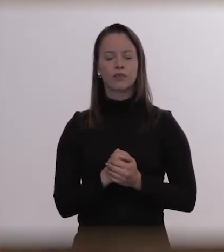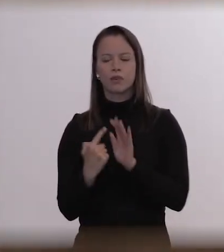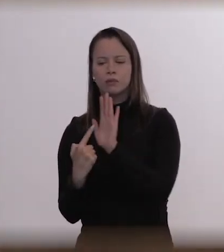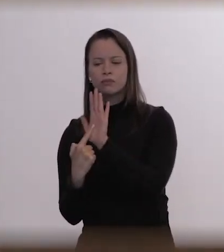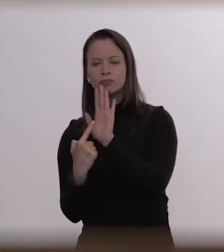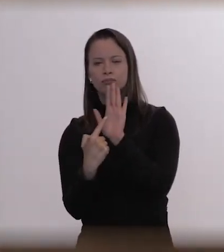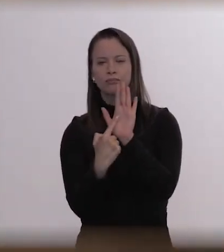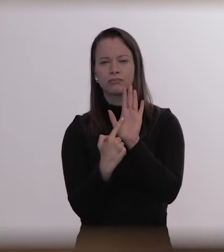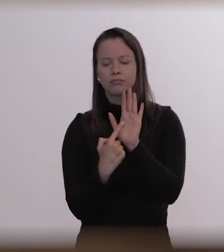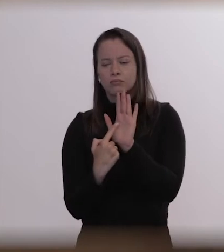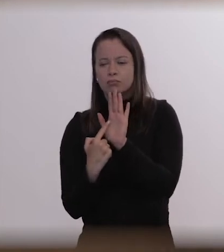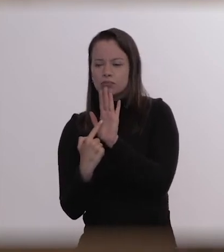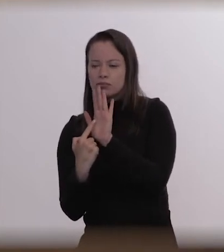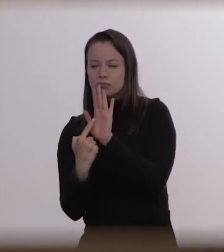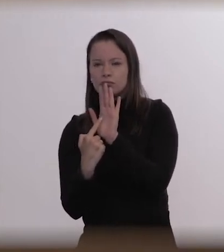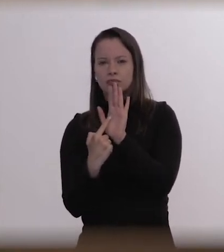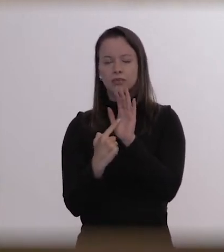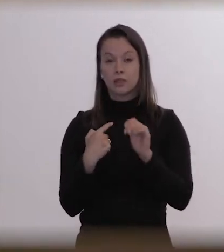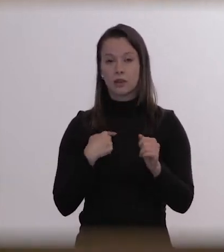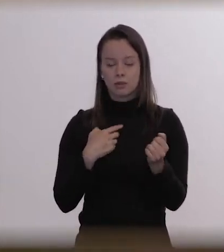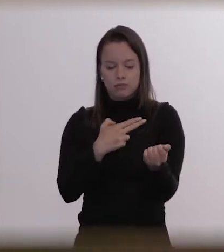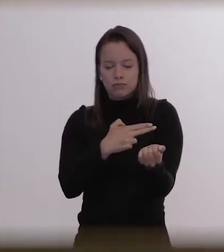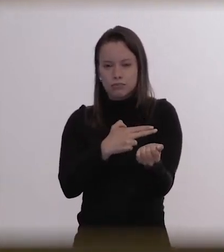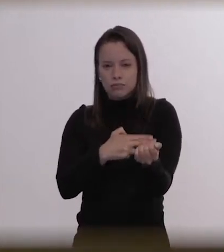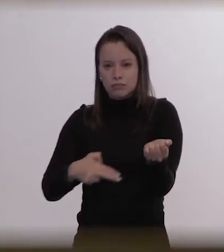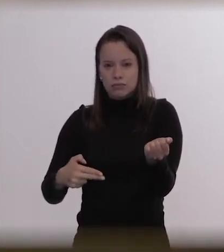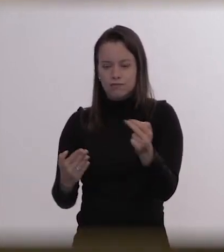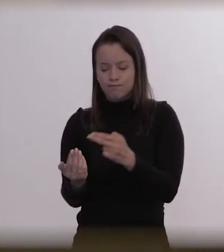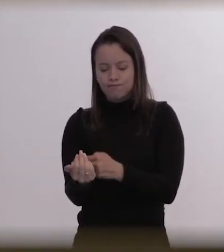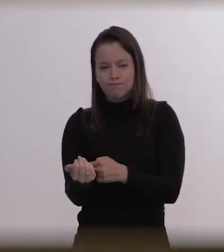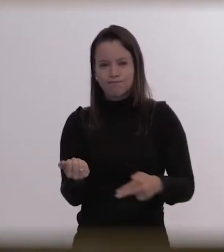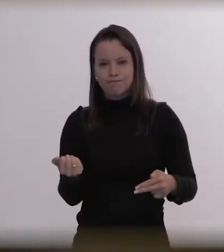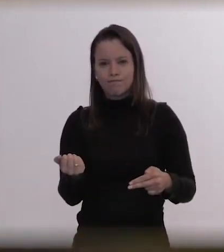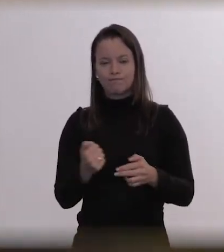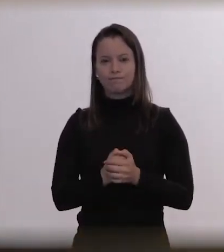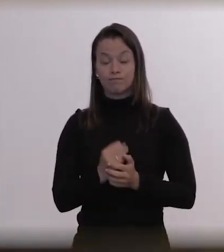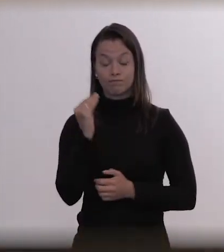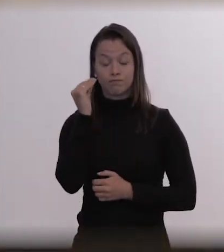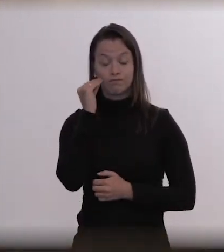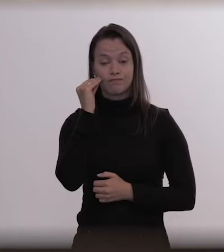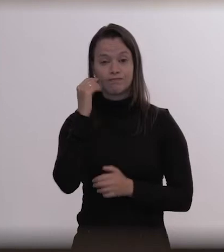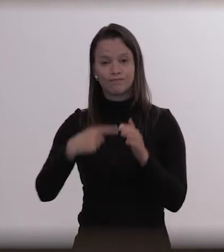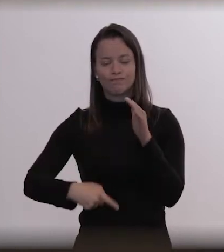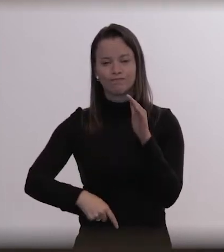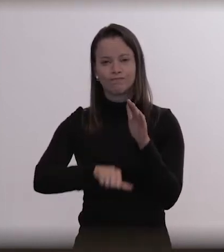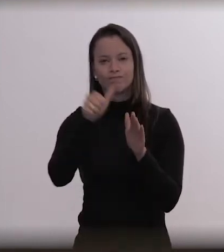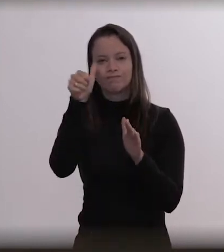alguns sinais, eu me mutilava. Foi quando eu tentei a primeira